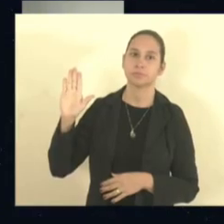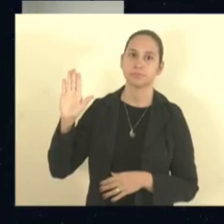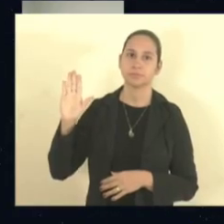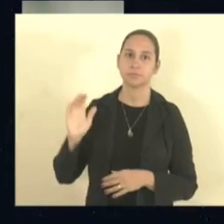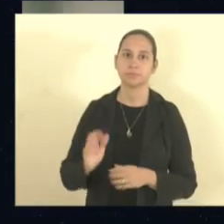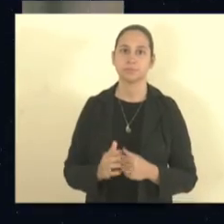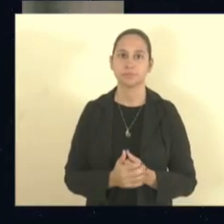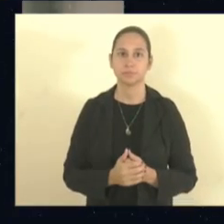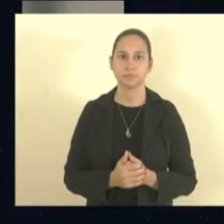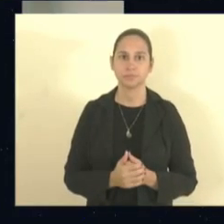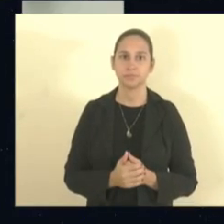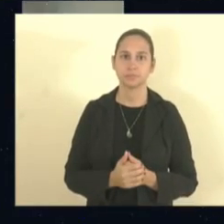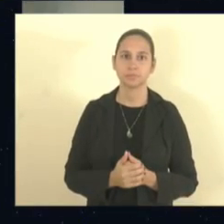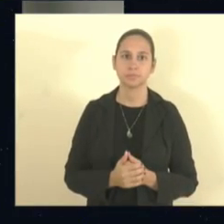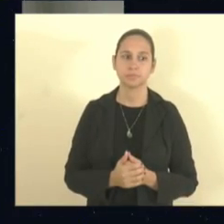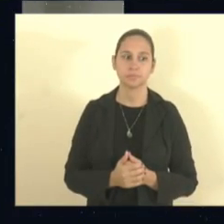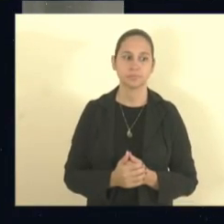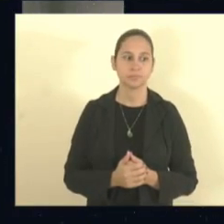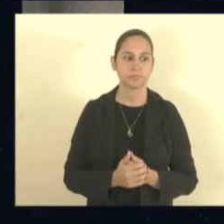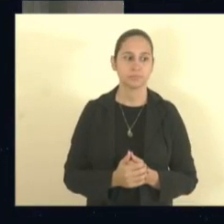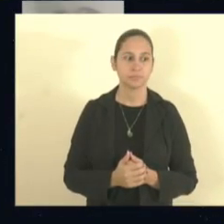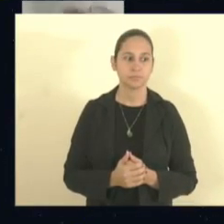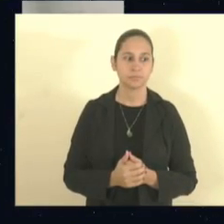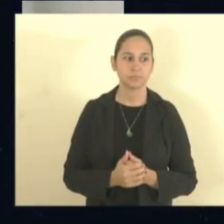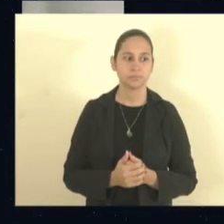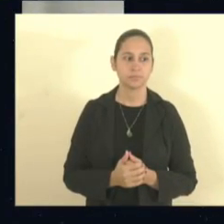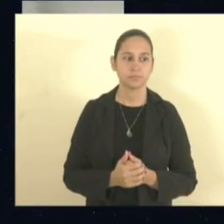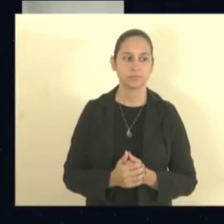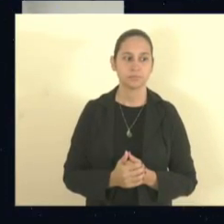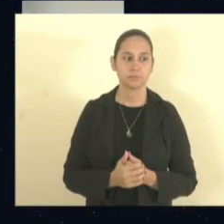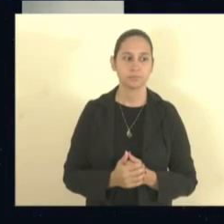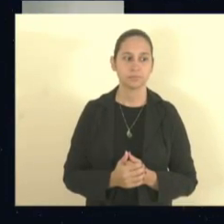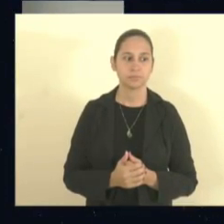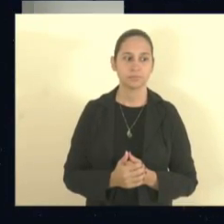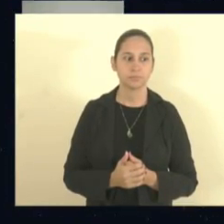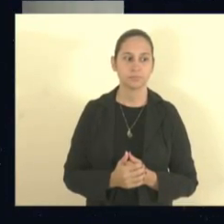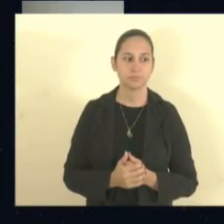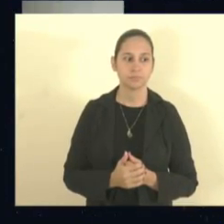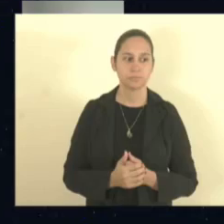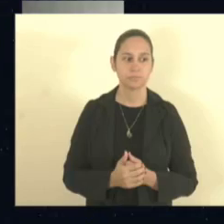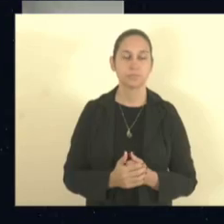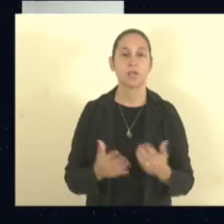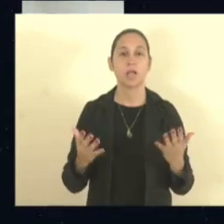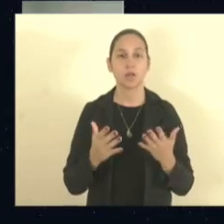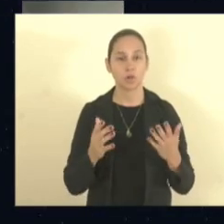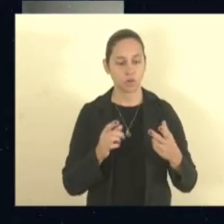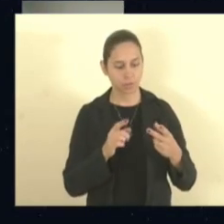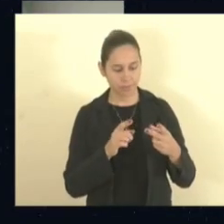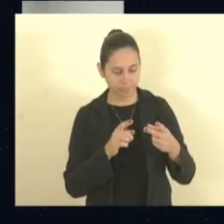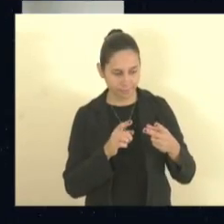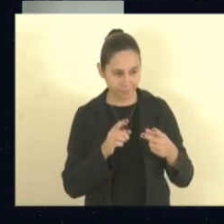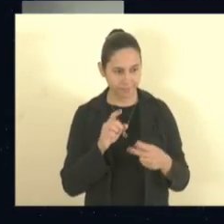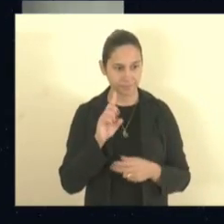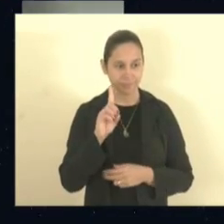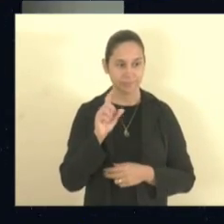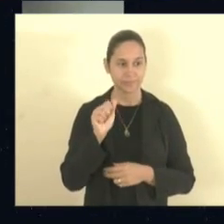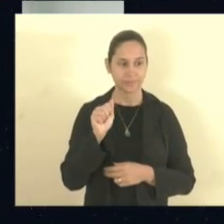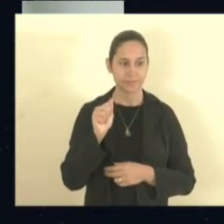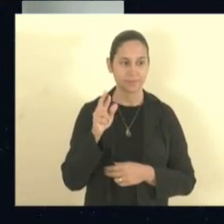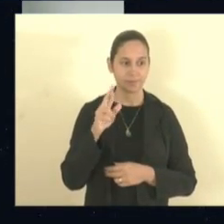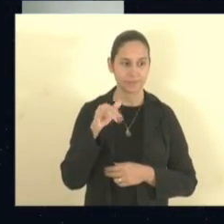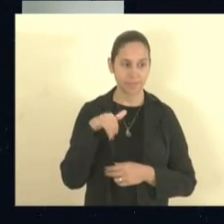Por favor. Pela ordem, senhor presidente. Não, não tem pela ordem. Pela ordem agora, o deputado líder, Dari Pagundi.